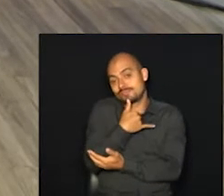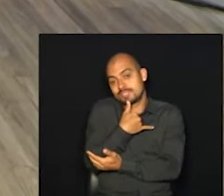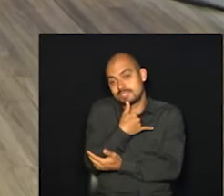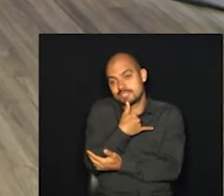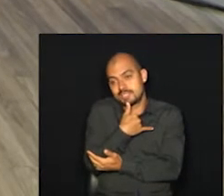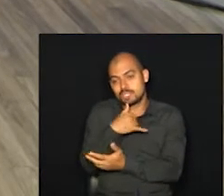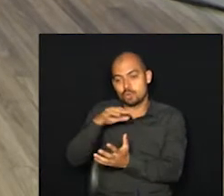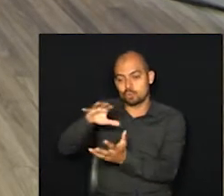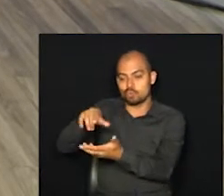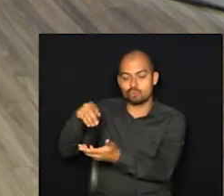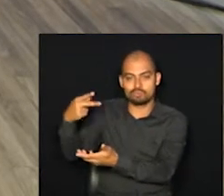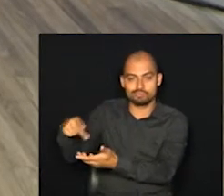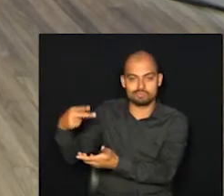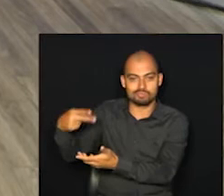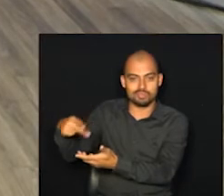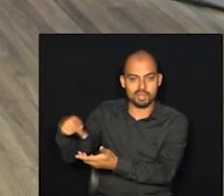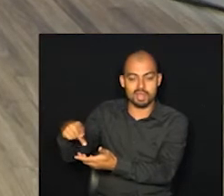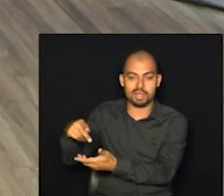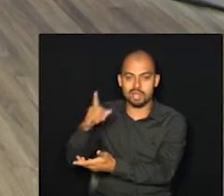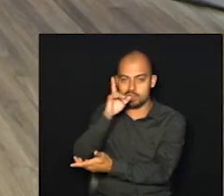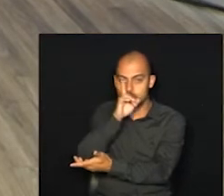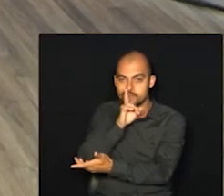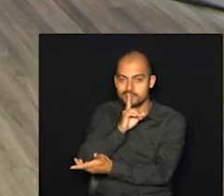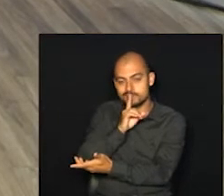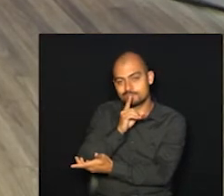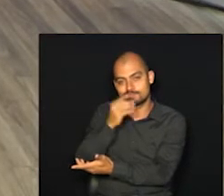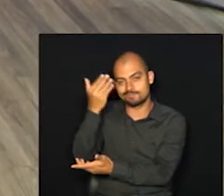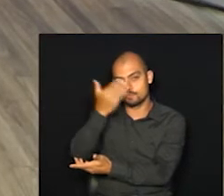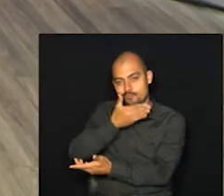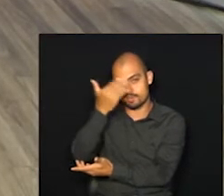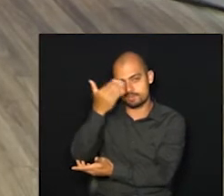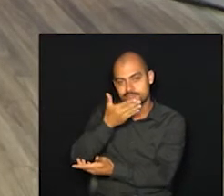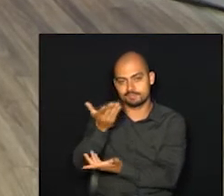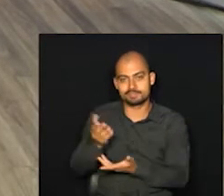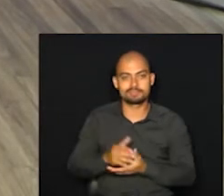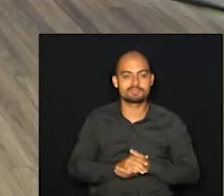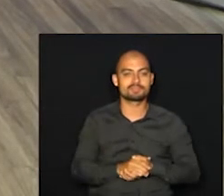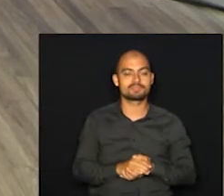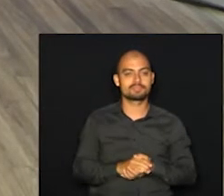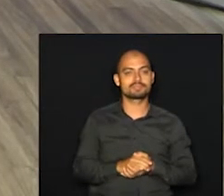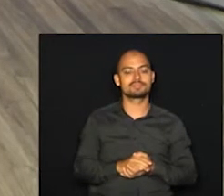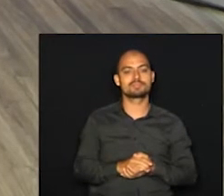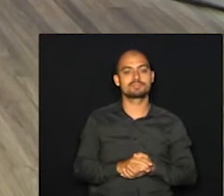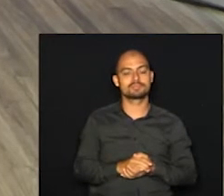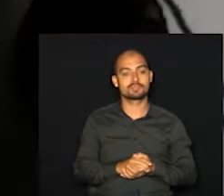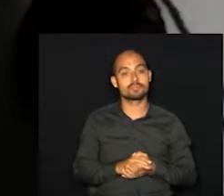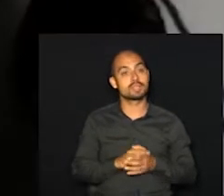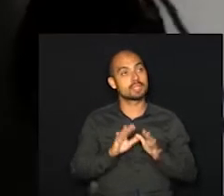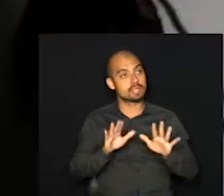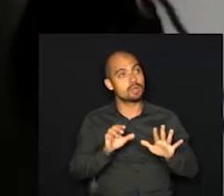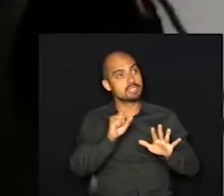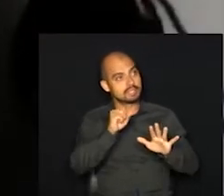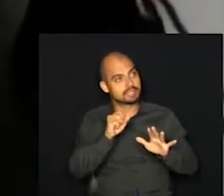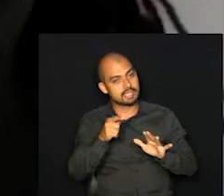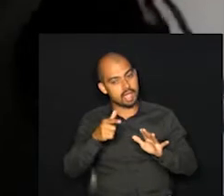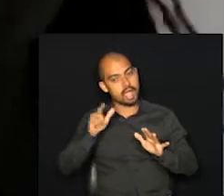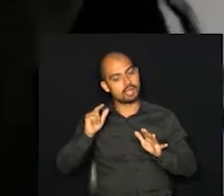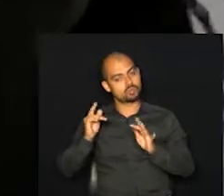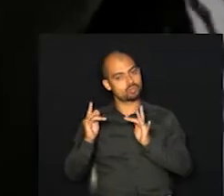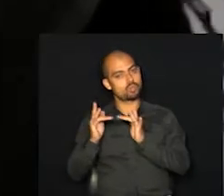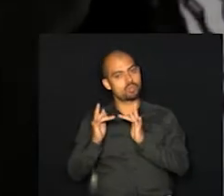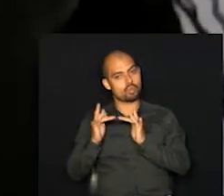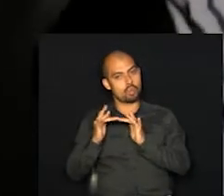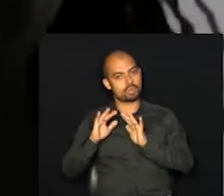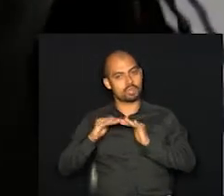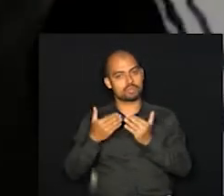não enxerga pouco, né? E se ela tivesse já tido contato com esse conteúdo na escola, não teria sido